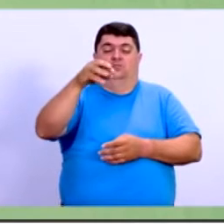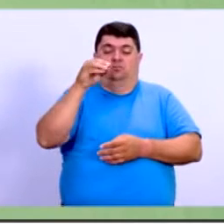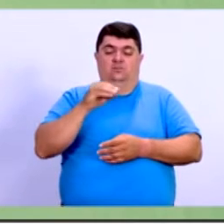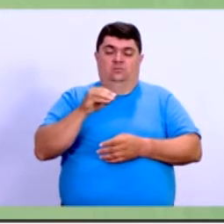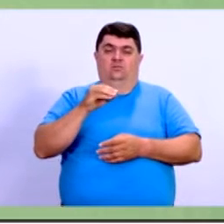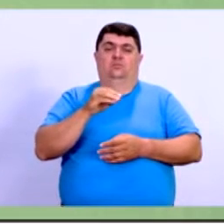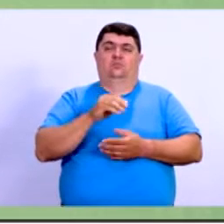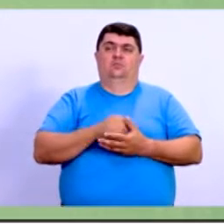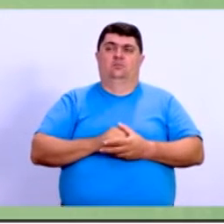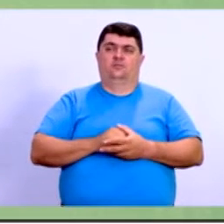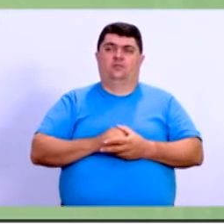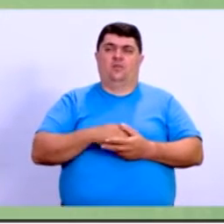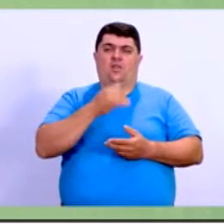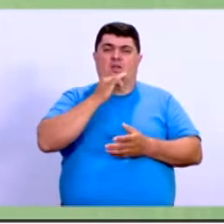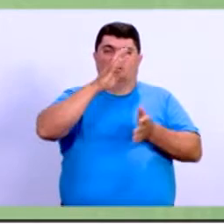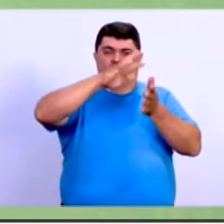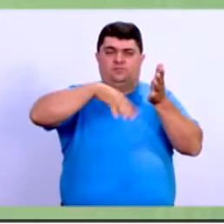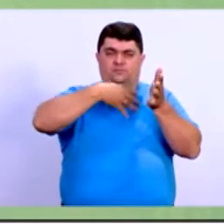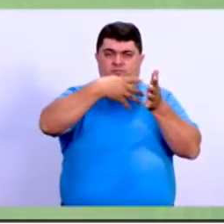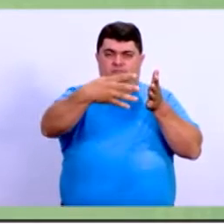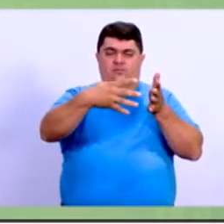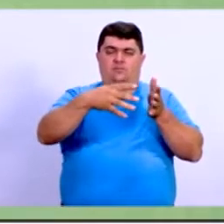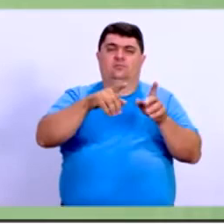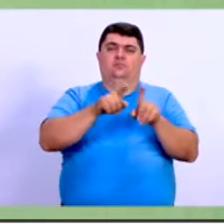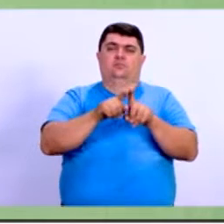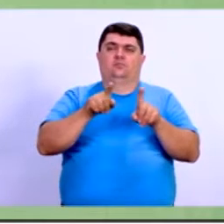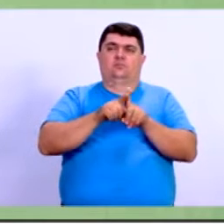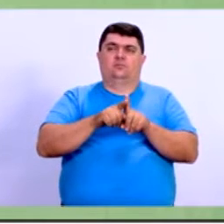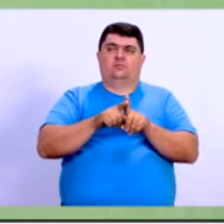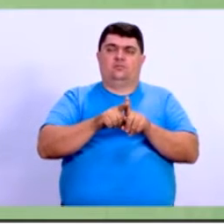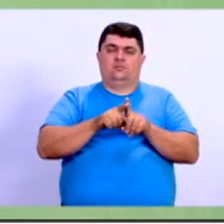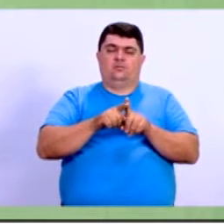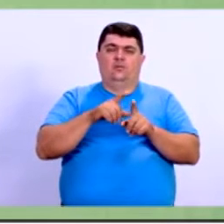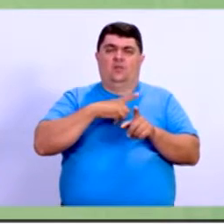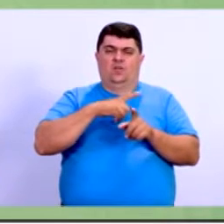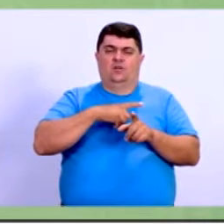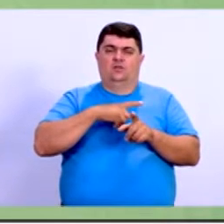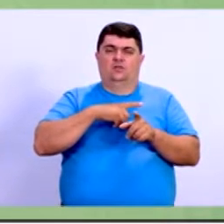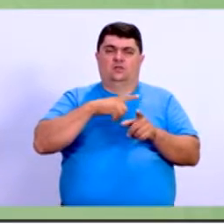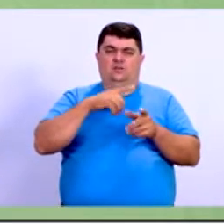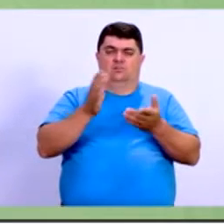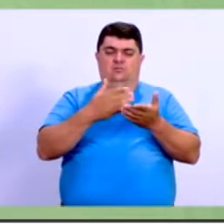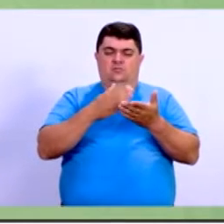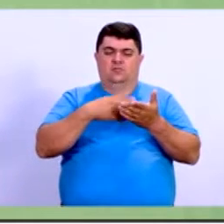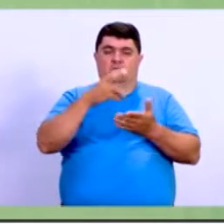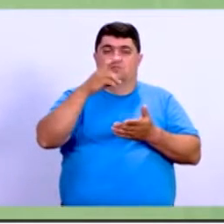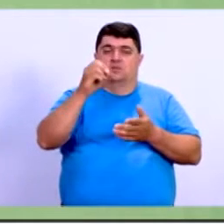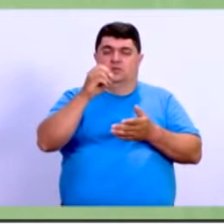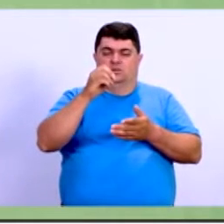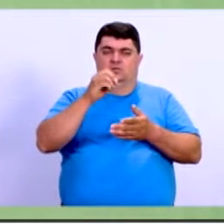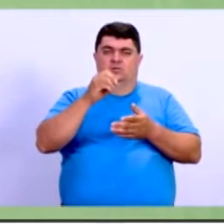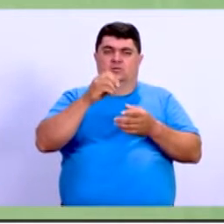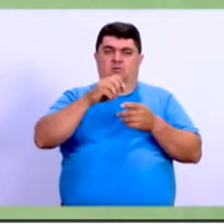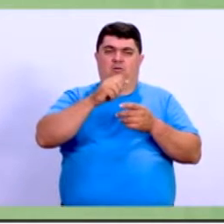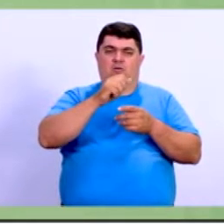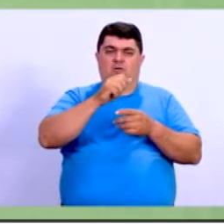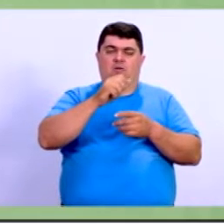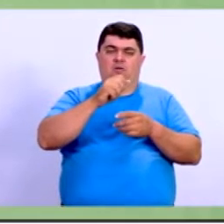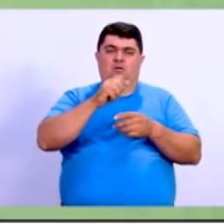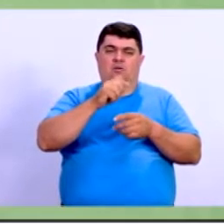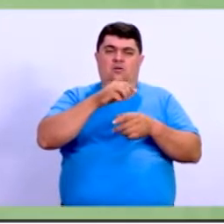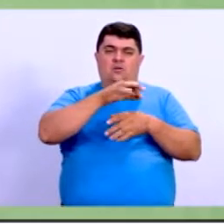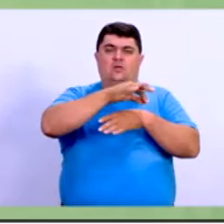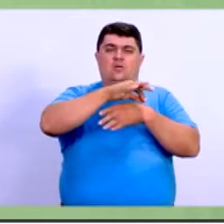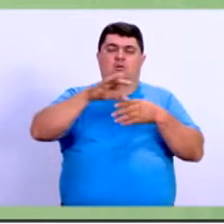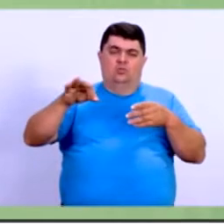E aqui nós temos o quadro que está na página 50, sobre como que a gente pode levantar